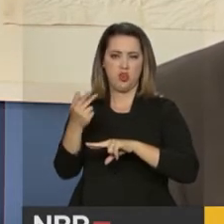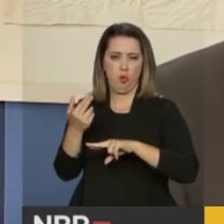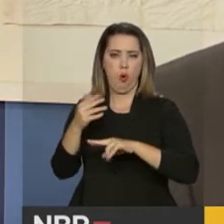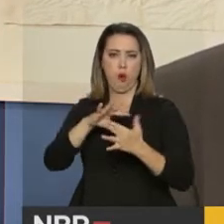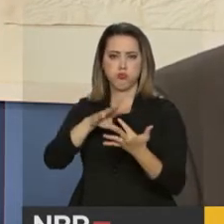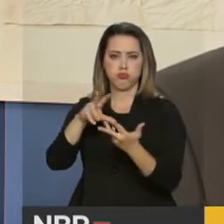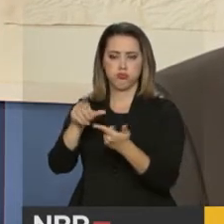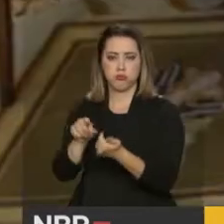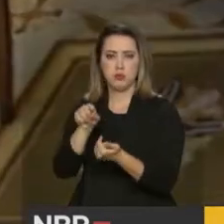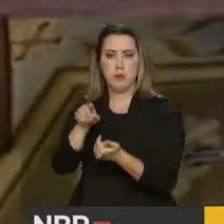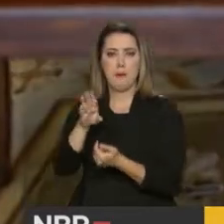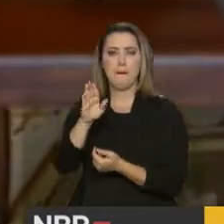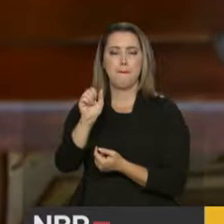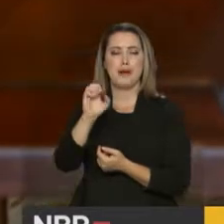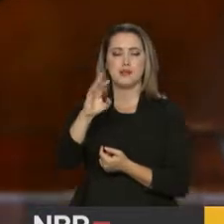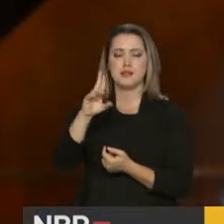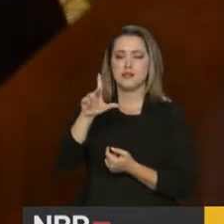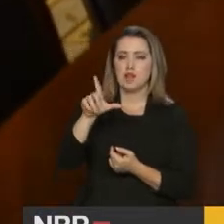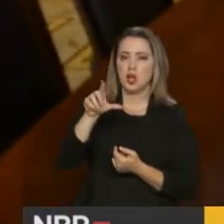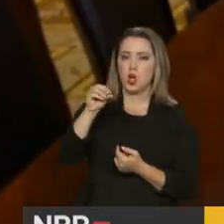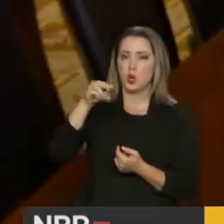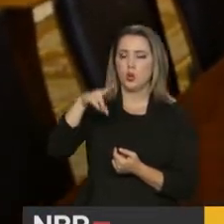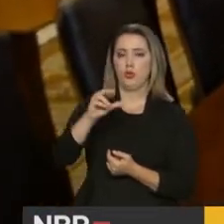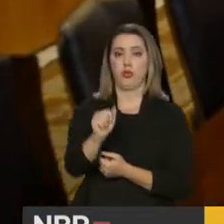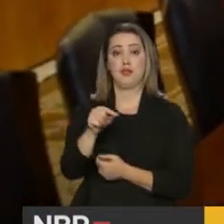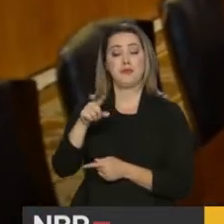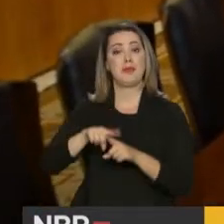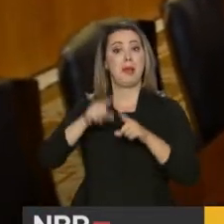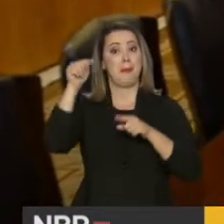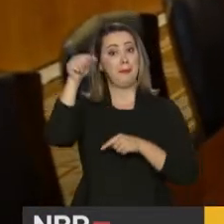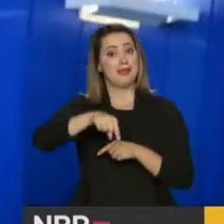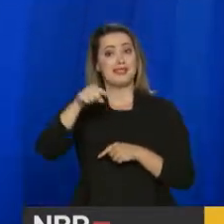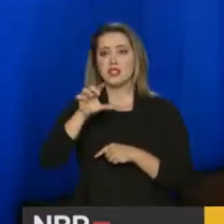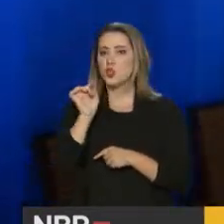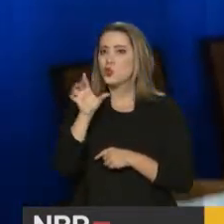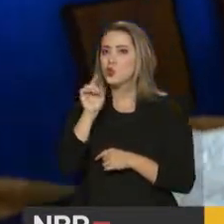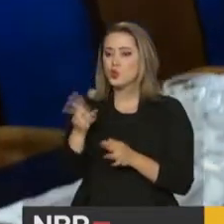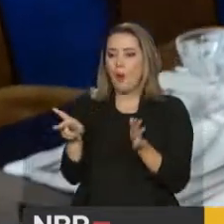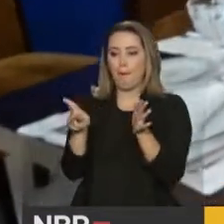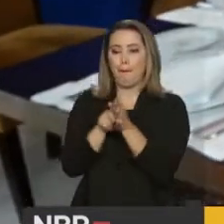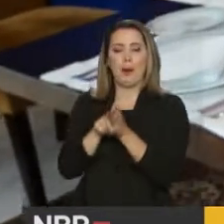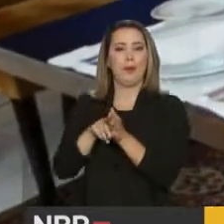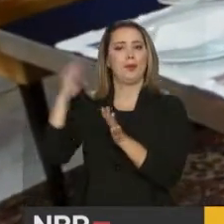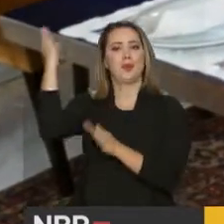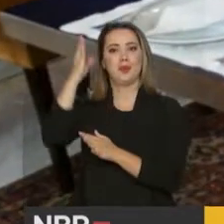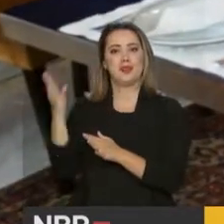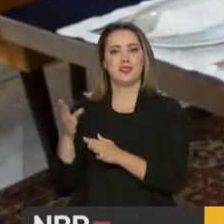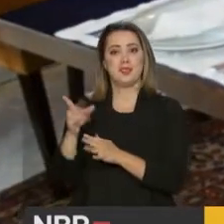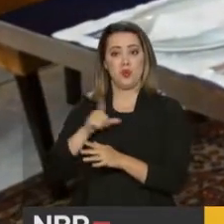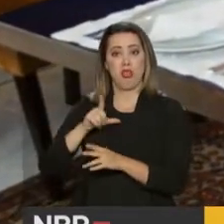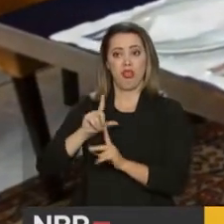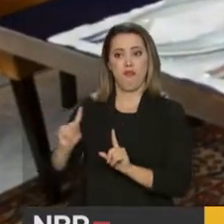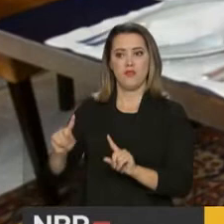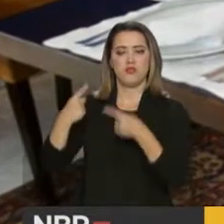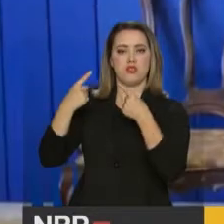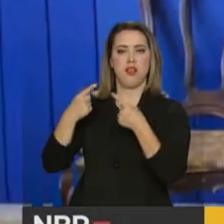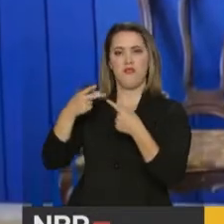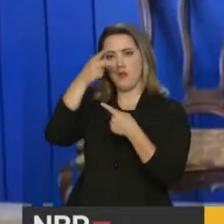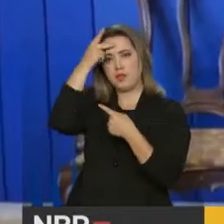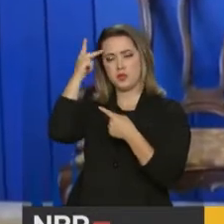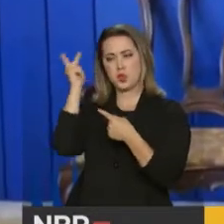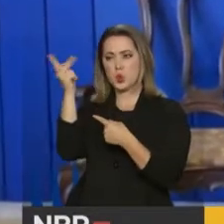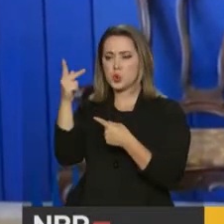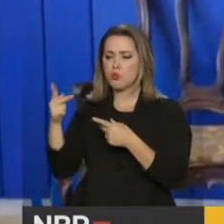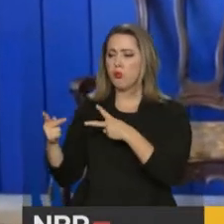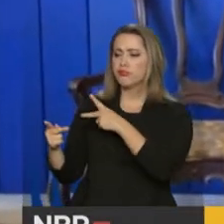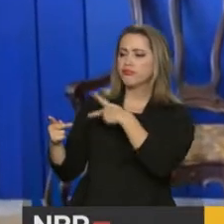famosas cadeiras Barcelona. Aqui nós decidimos que só haveria mobiliário nacional, o que representou um desafio para os designers, porque os espaços